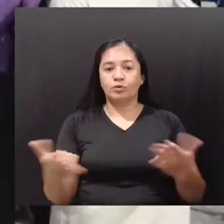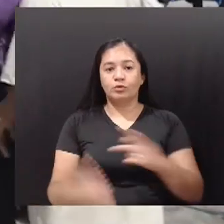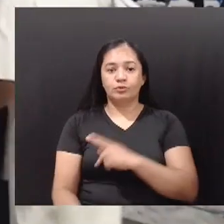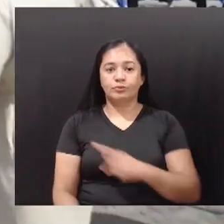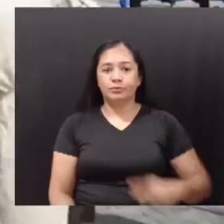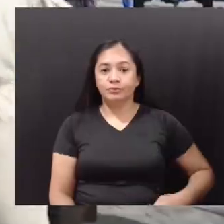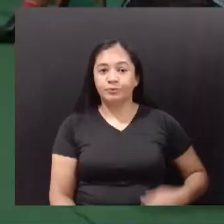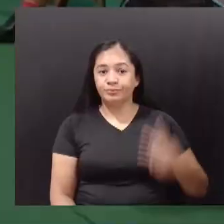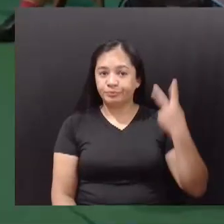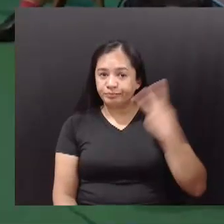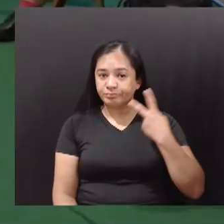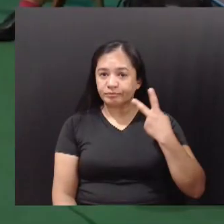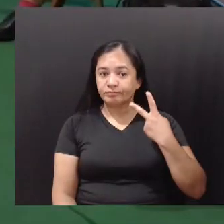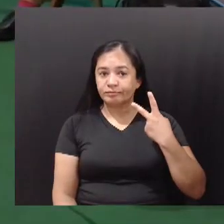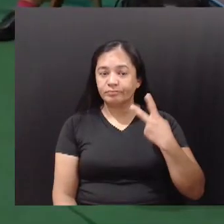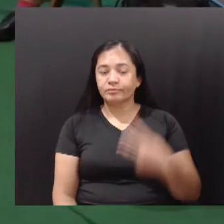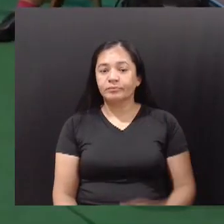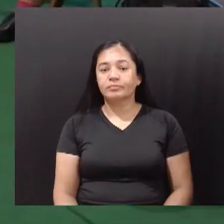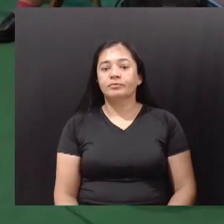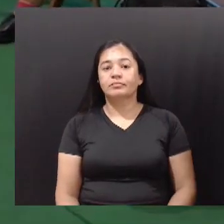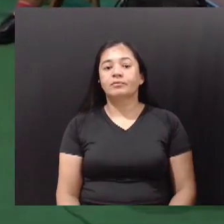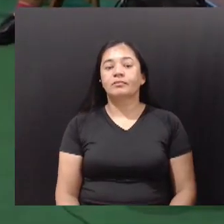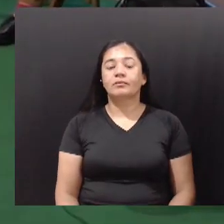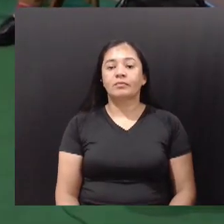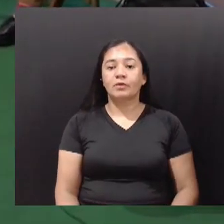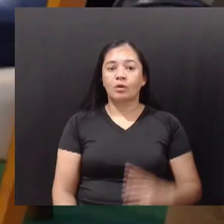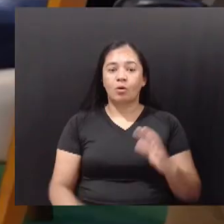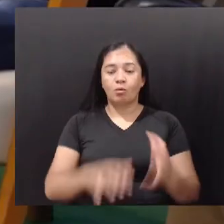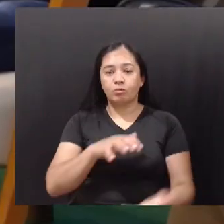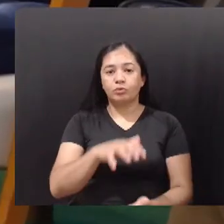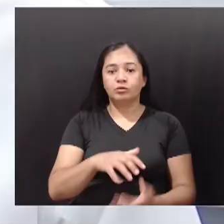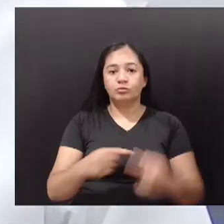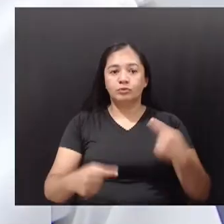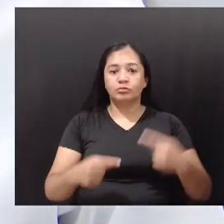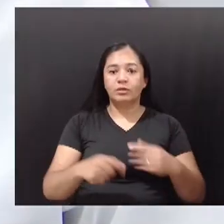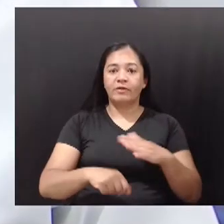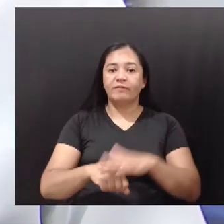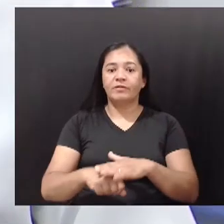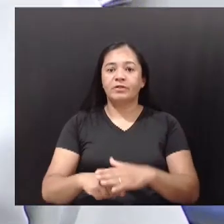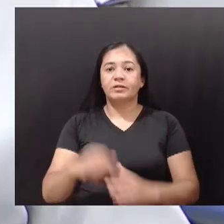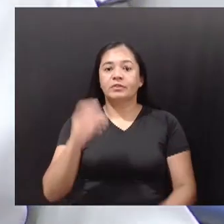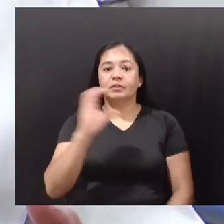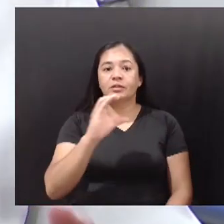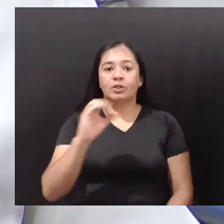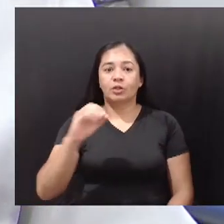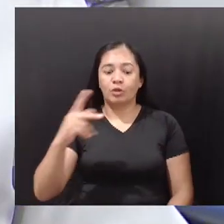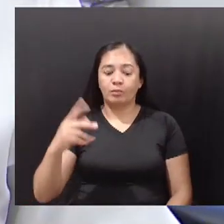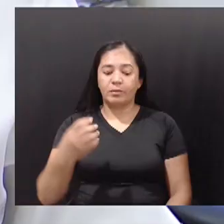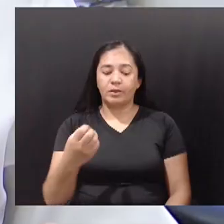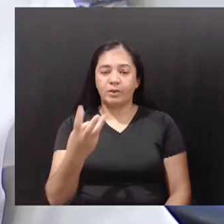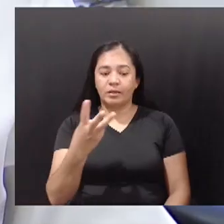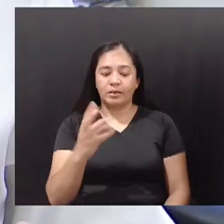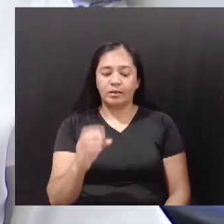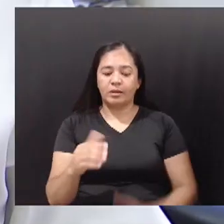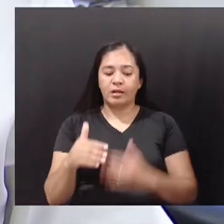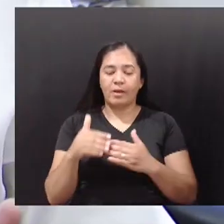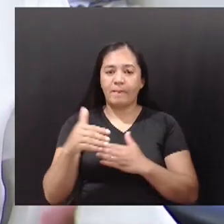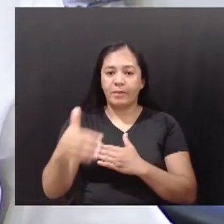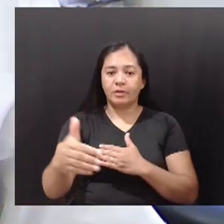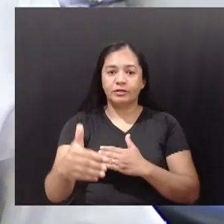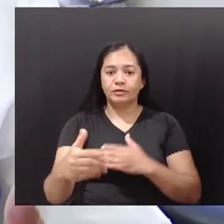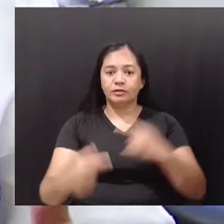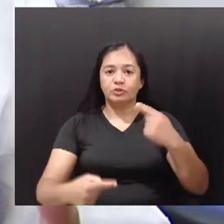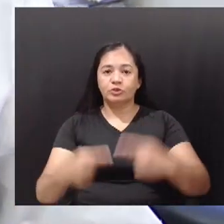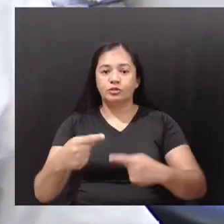país tem feito essa discussão, principalmente com a realização da COP30. Essa ideia surgiu a partir de discussões que a gente tem feito